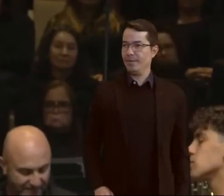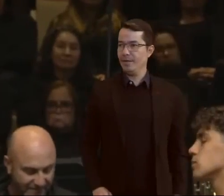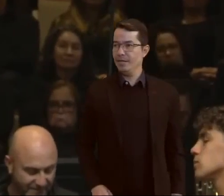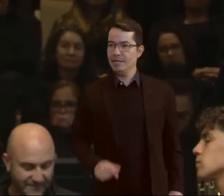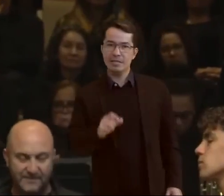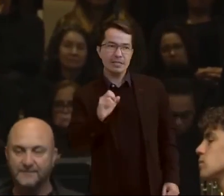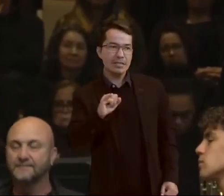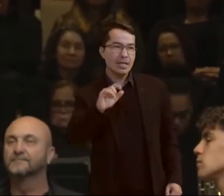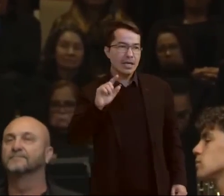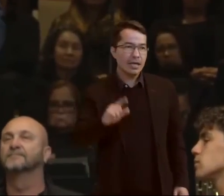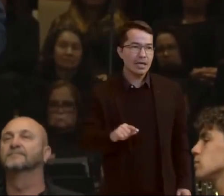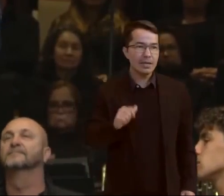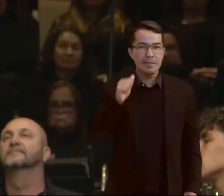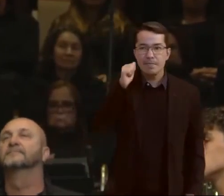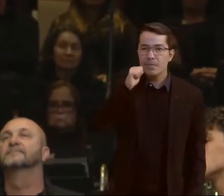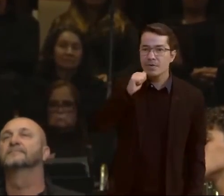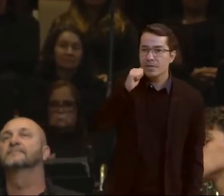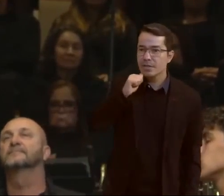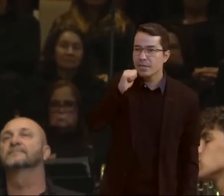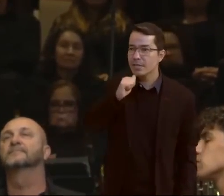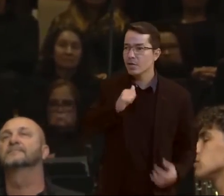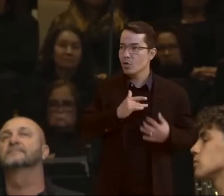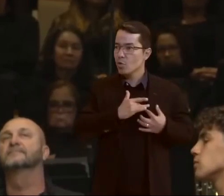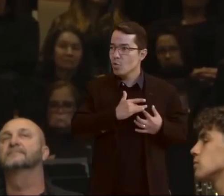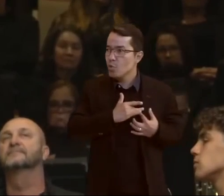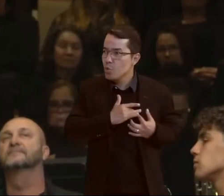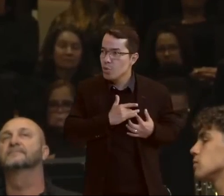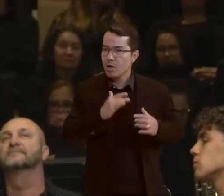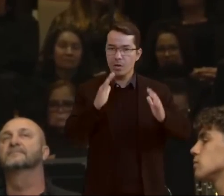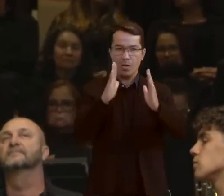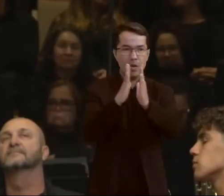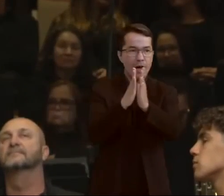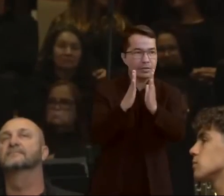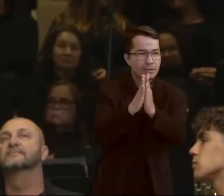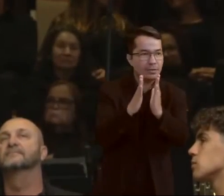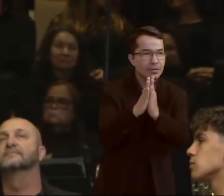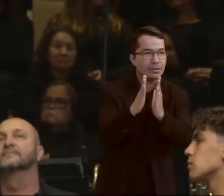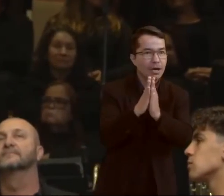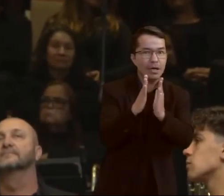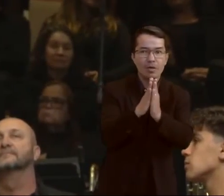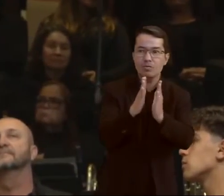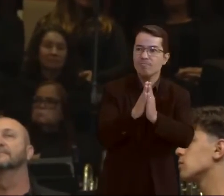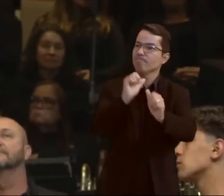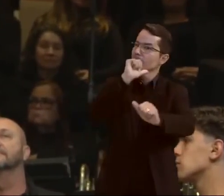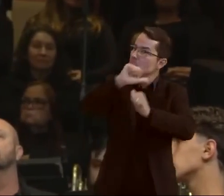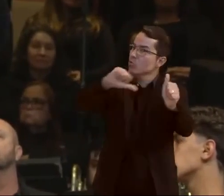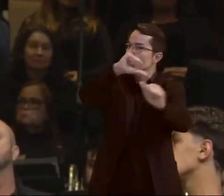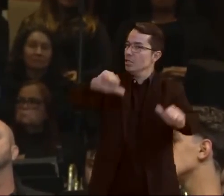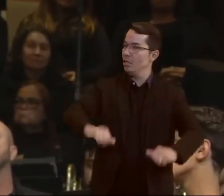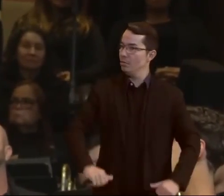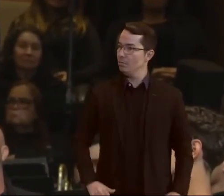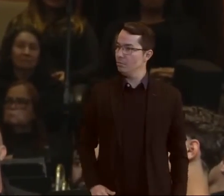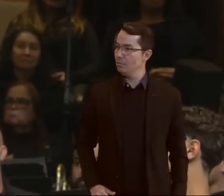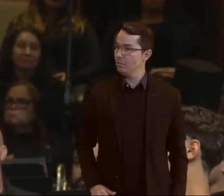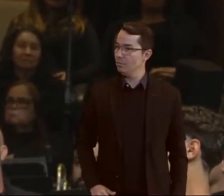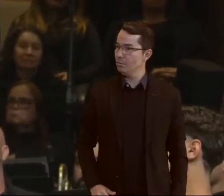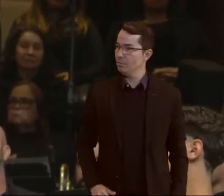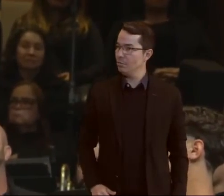você vai correr para você dizer assim: mulher, ora por mim, porque a sua oração é poderosa. E aí você vai dizer: aleluia, chegou, está